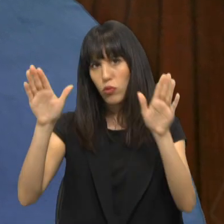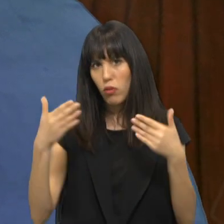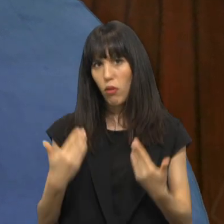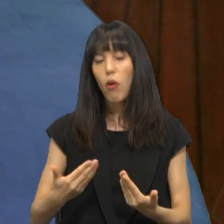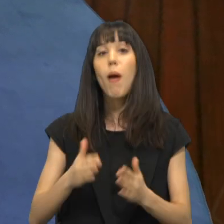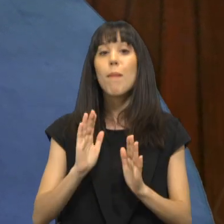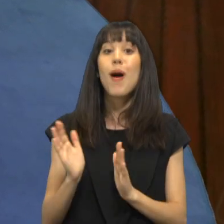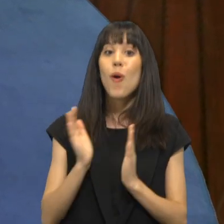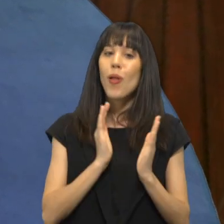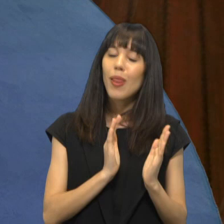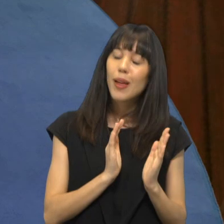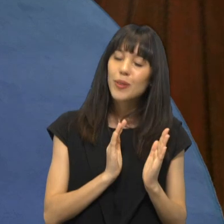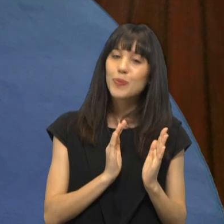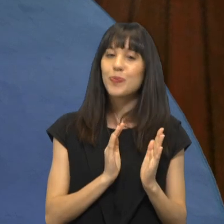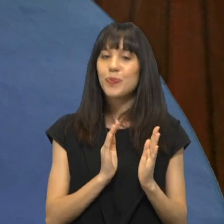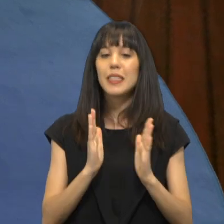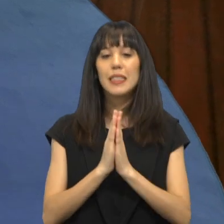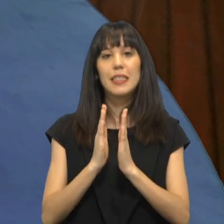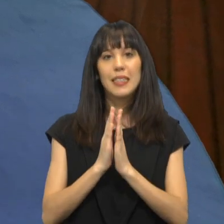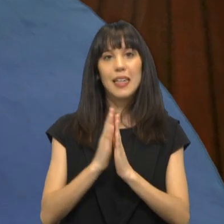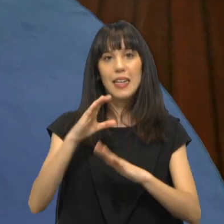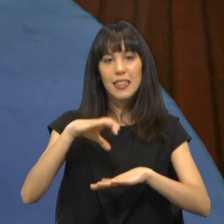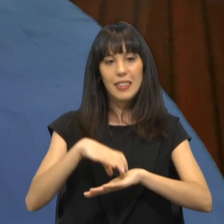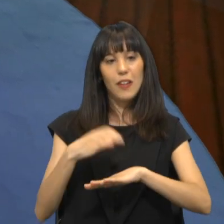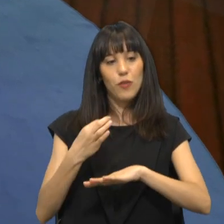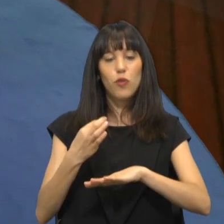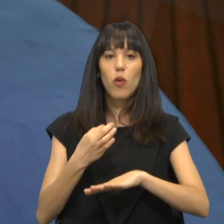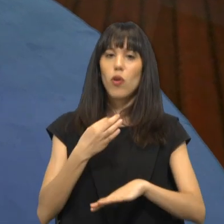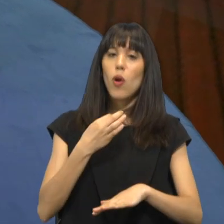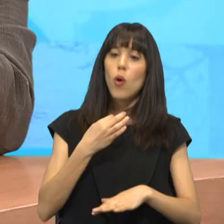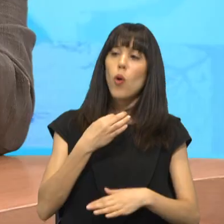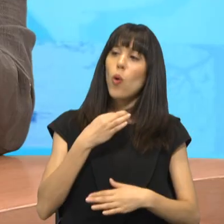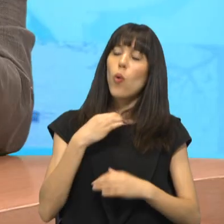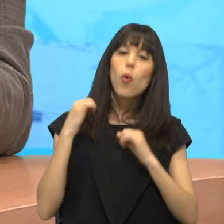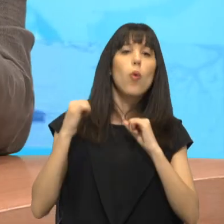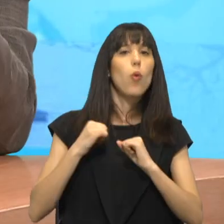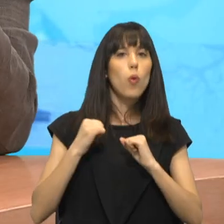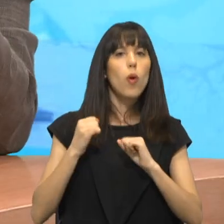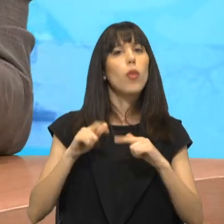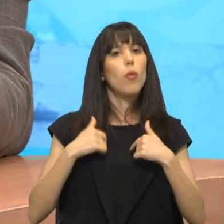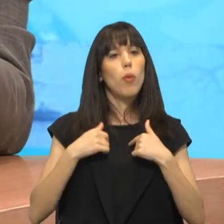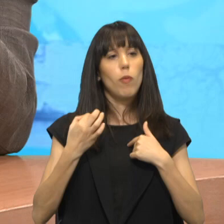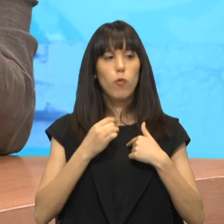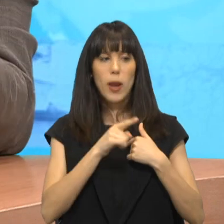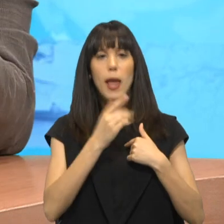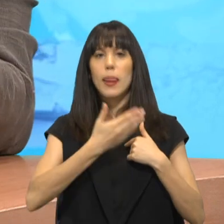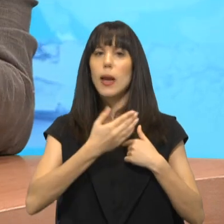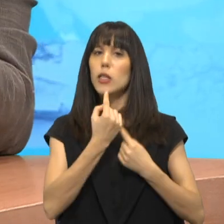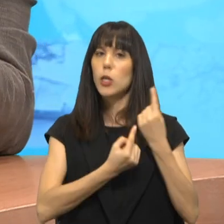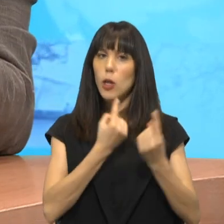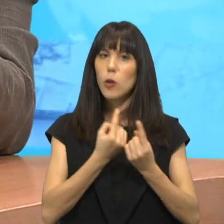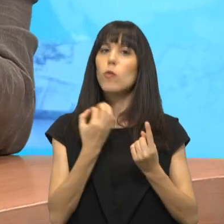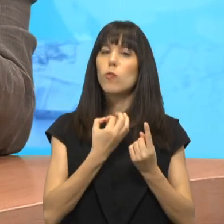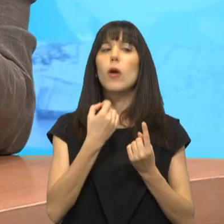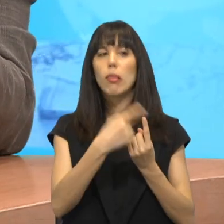mas de uma Igreja que, apesar de tudo, tinha uma concordata que lhe dava, que lhe reconhecia alguns direitos e algumas